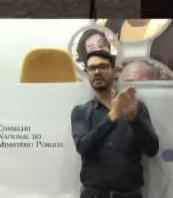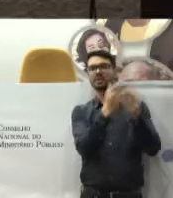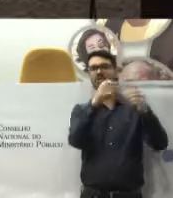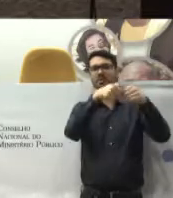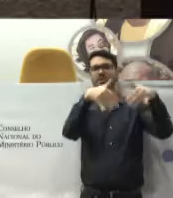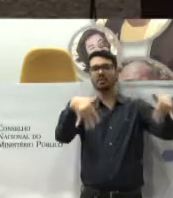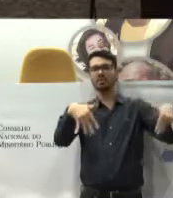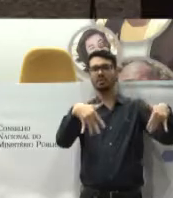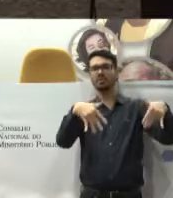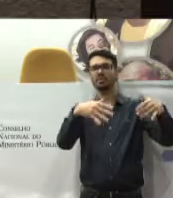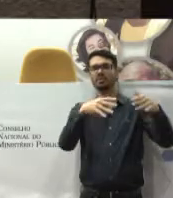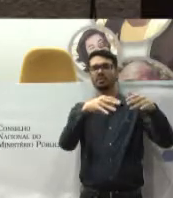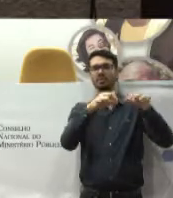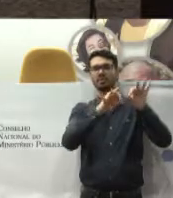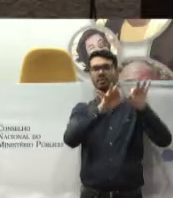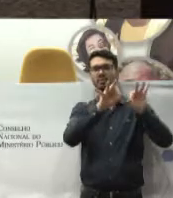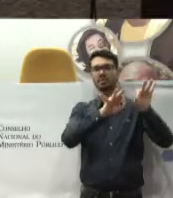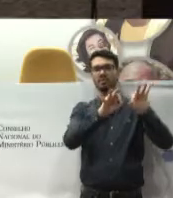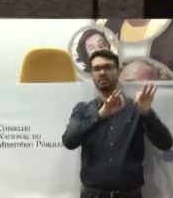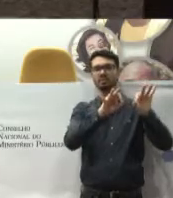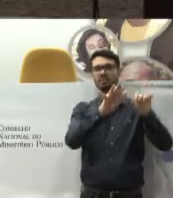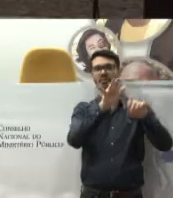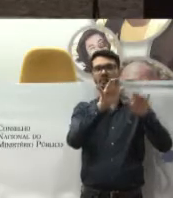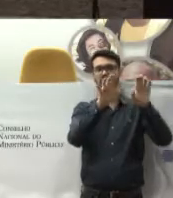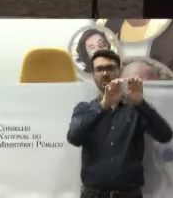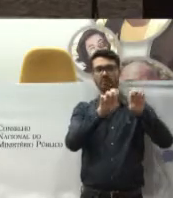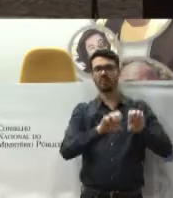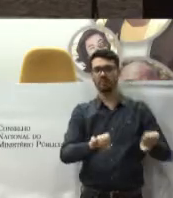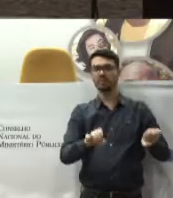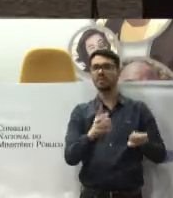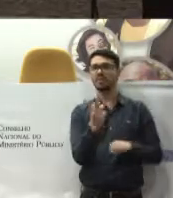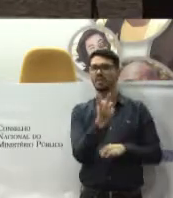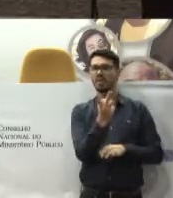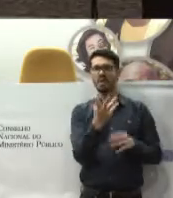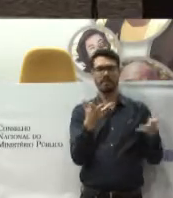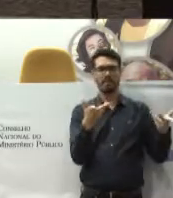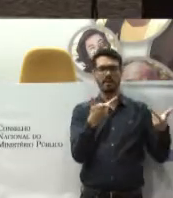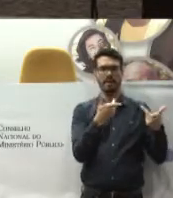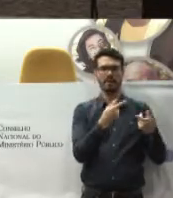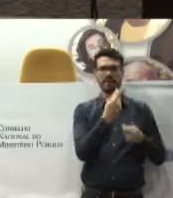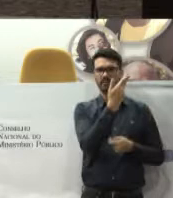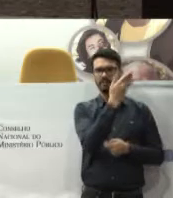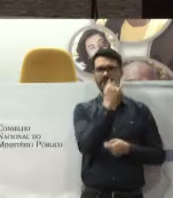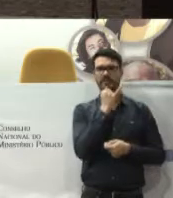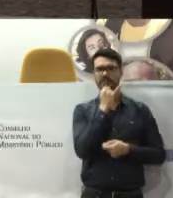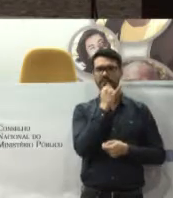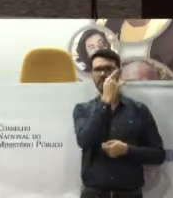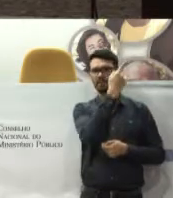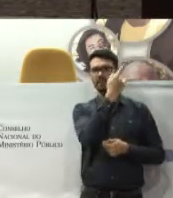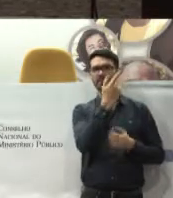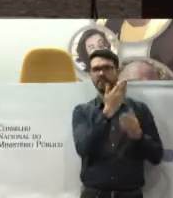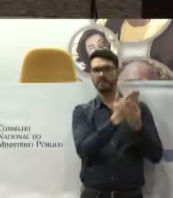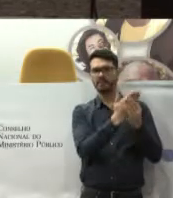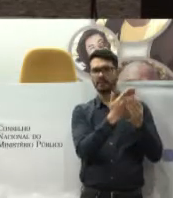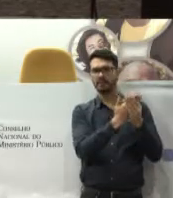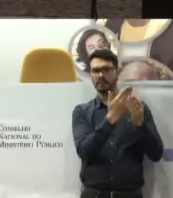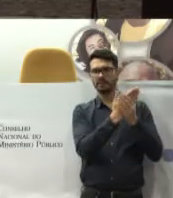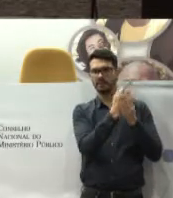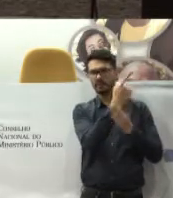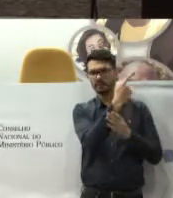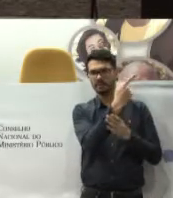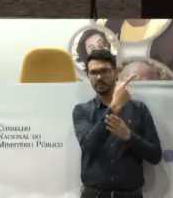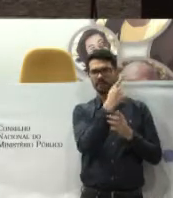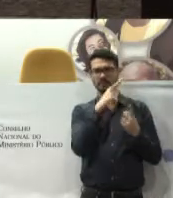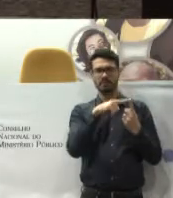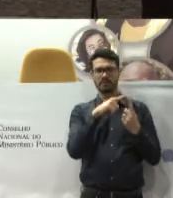estrutural. Como nós já vimos, pelos dois brilhantes exemplos de processo estrutural que foram dados